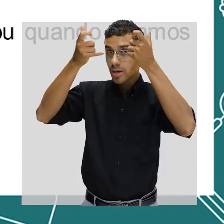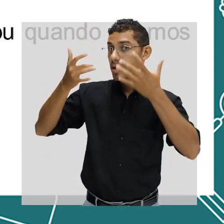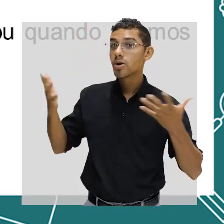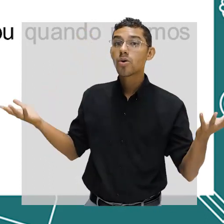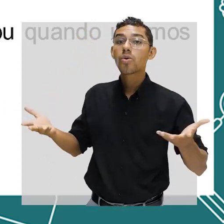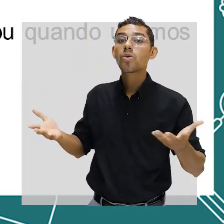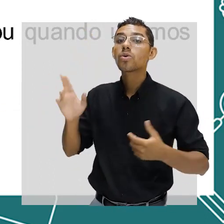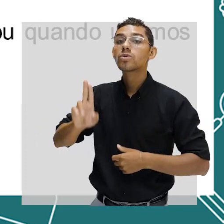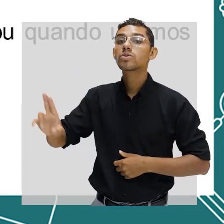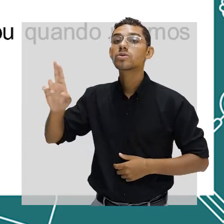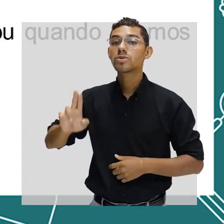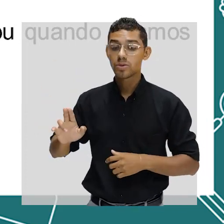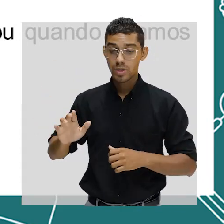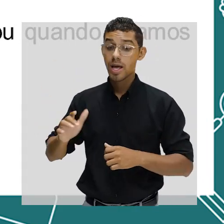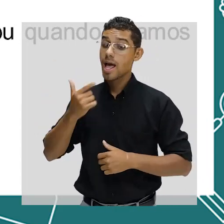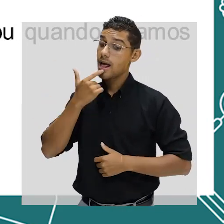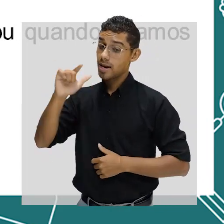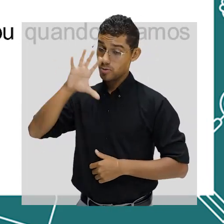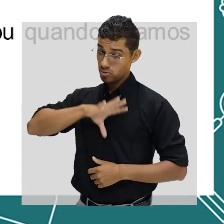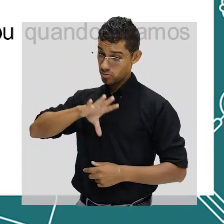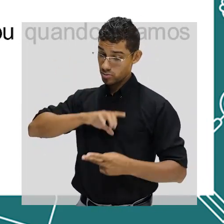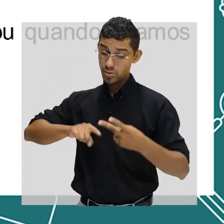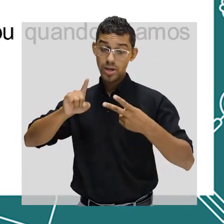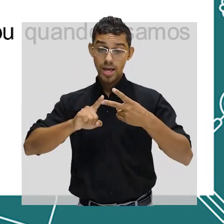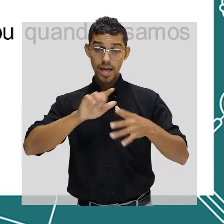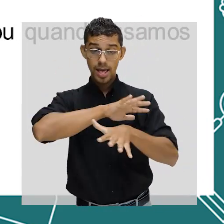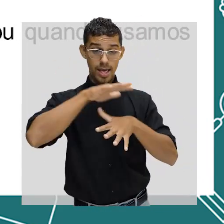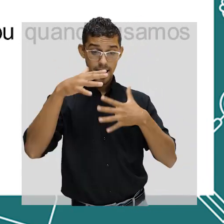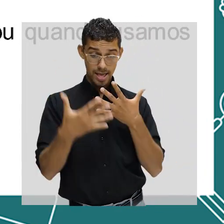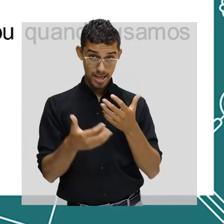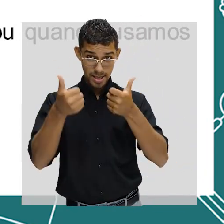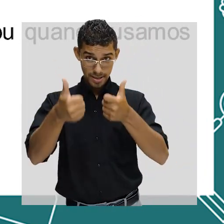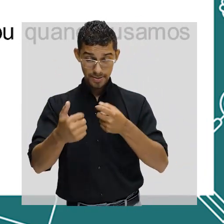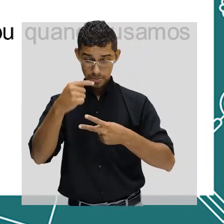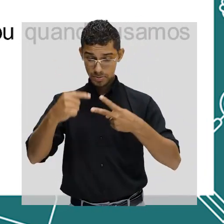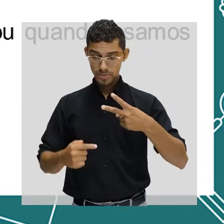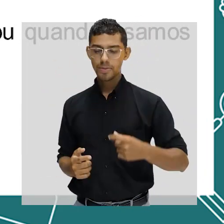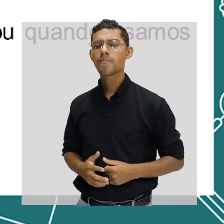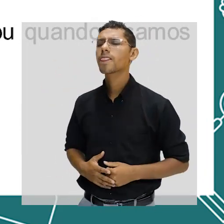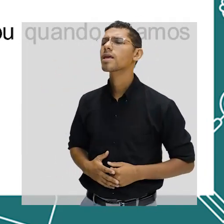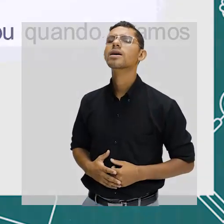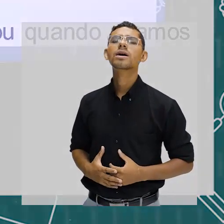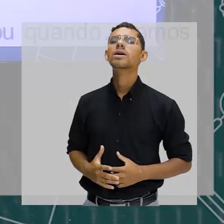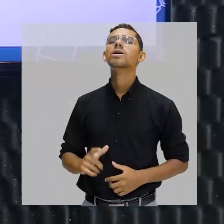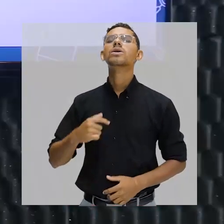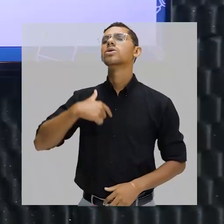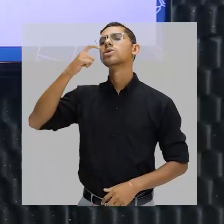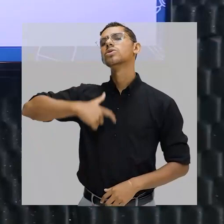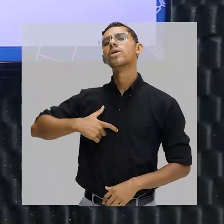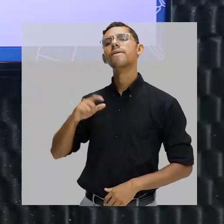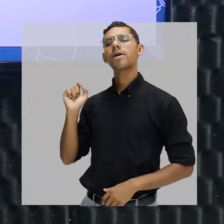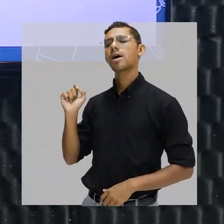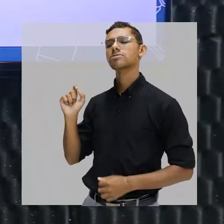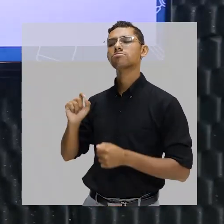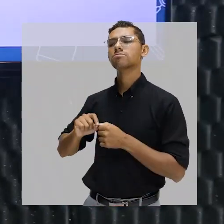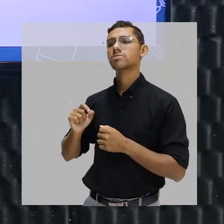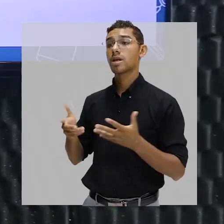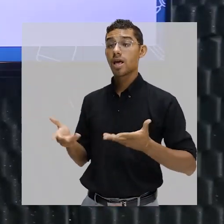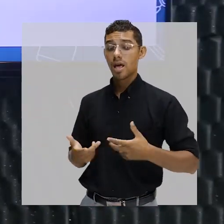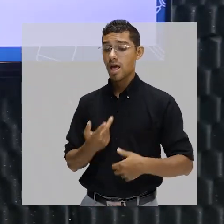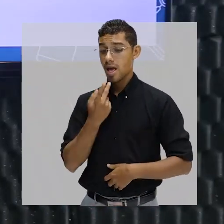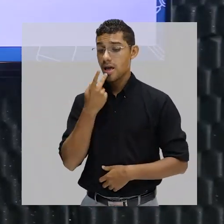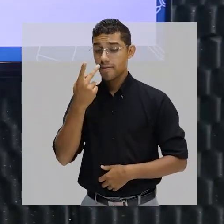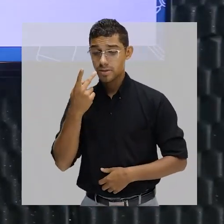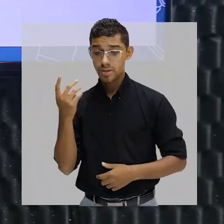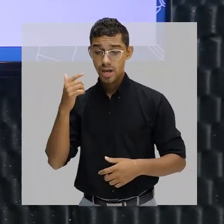usando? A língua portuguesa, a língua brasileira de sinais. O que eu estou fazendo? Eu estou falando a